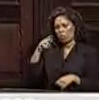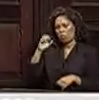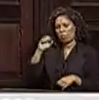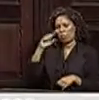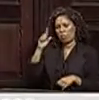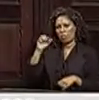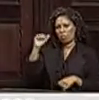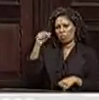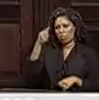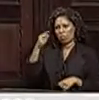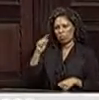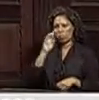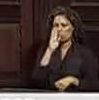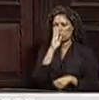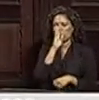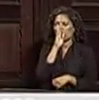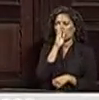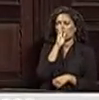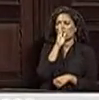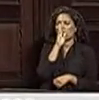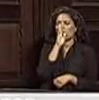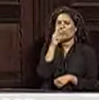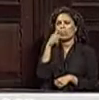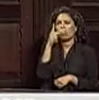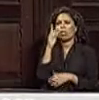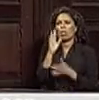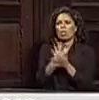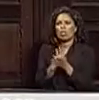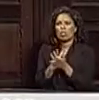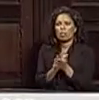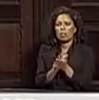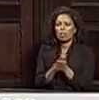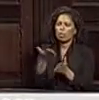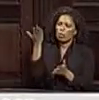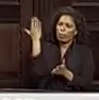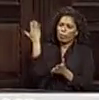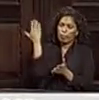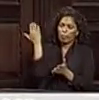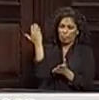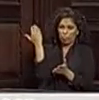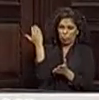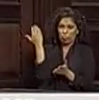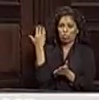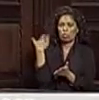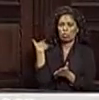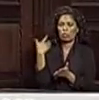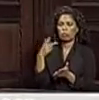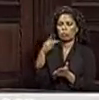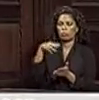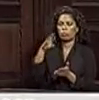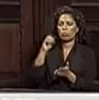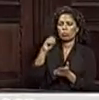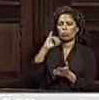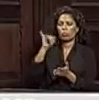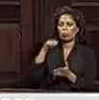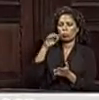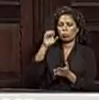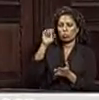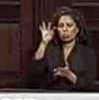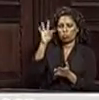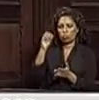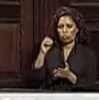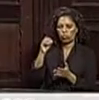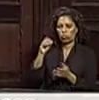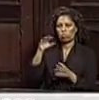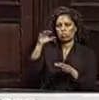Quando esse projeto foi aprovado na Câmara de Deputados em Brasília, o projeto do Repetro,